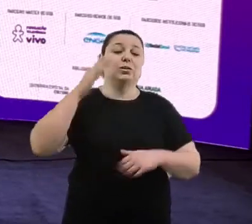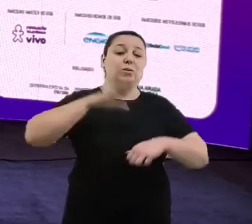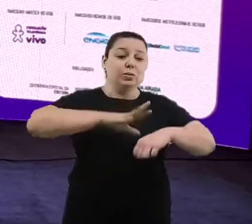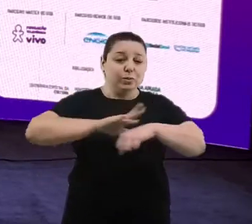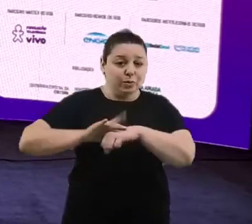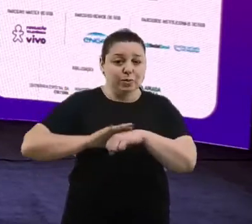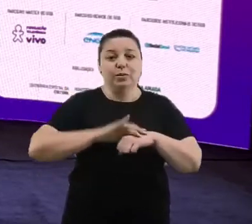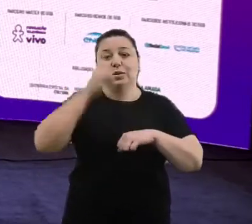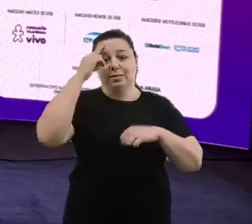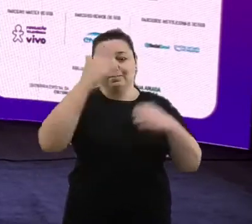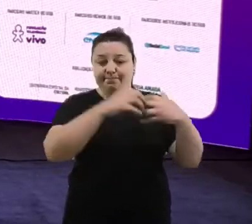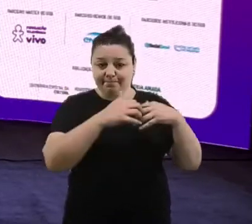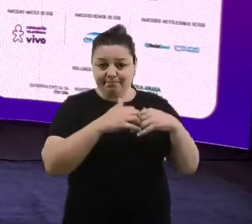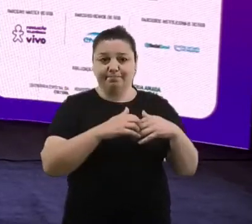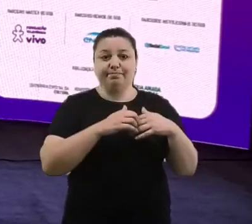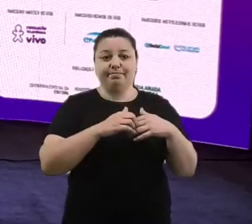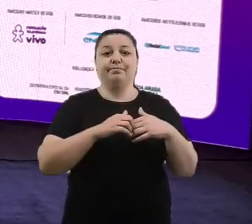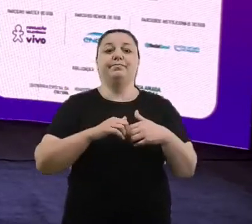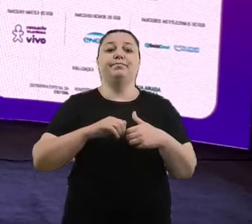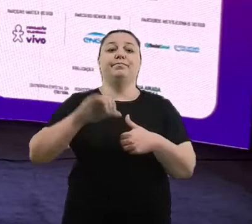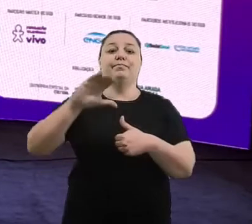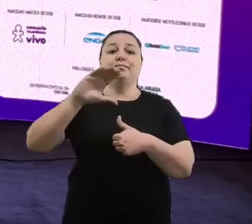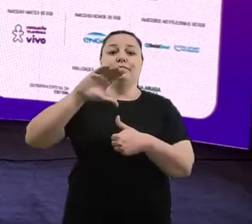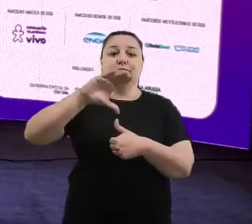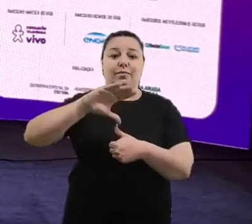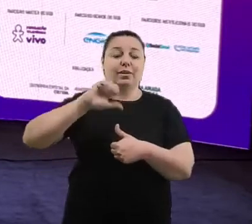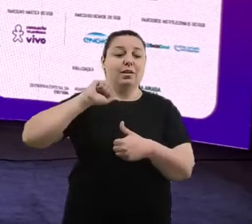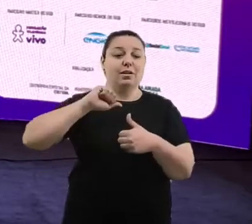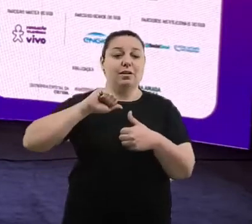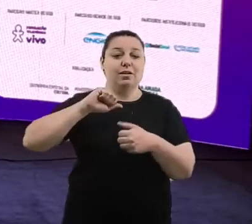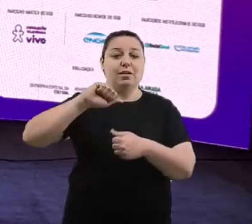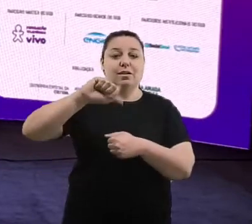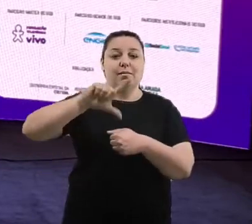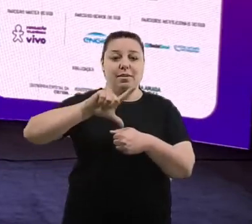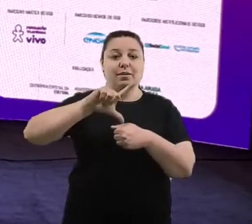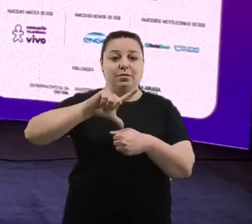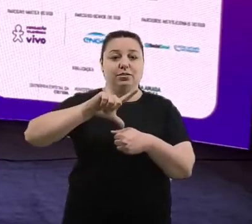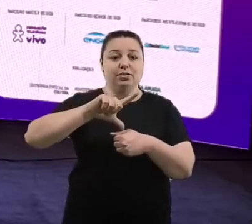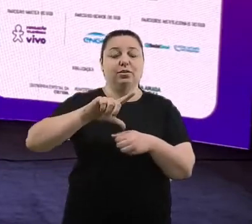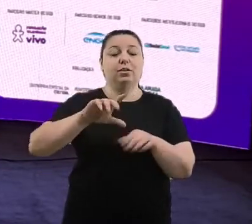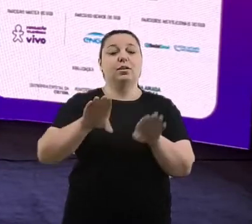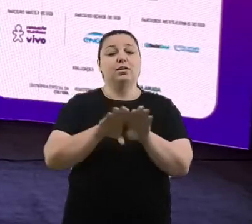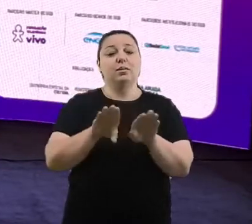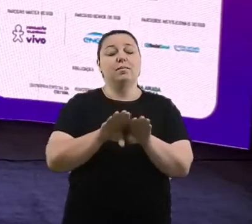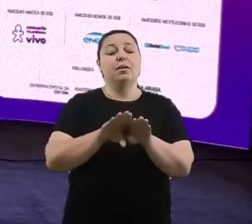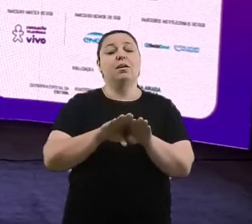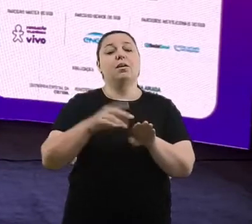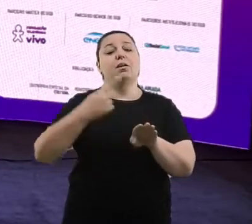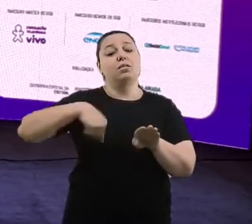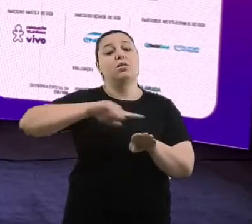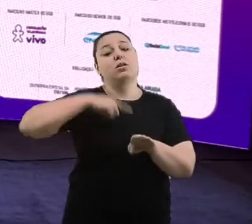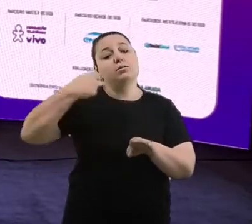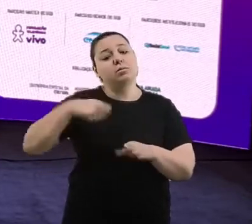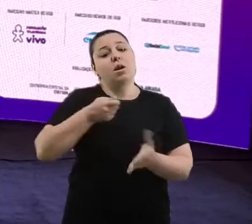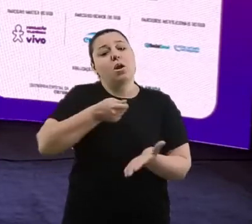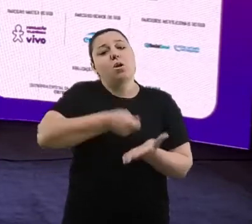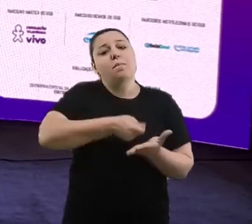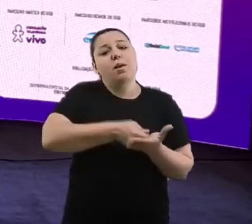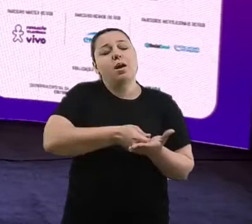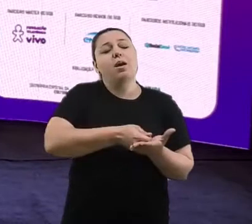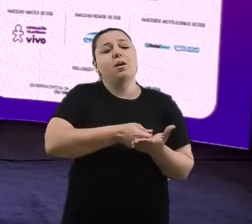gente enderece isso, que a gente discuta esse tema e que a gente exija também das políticas públicas o apoio à saúde